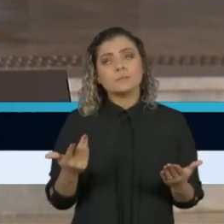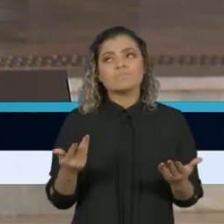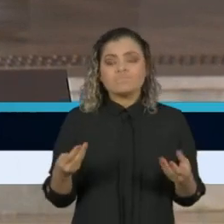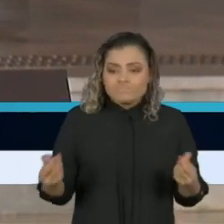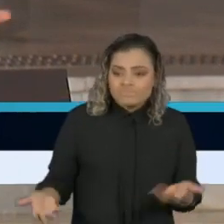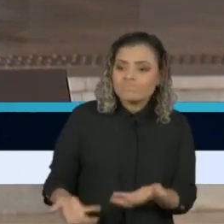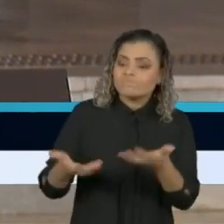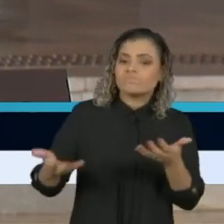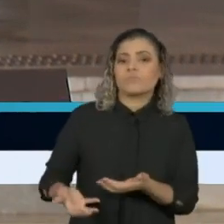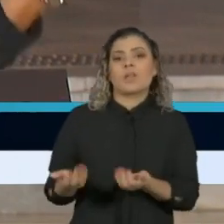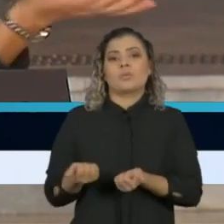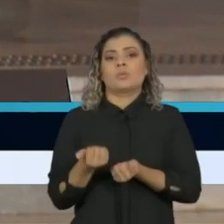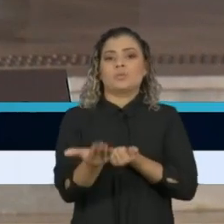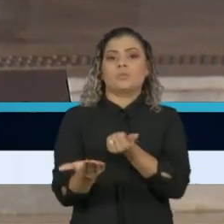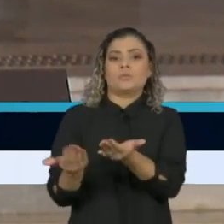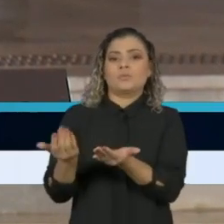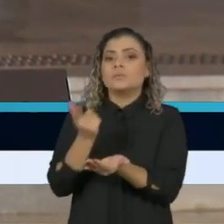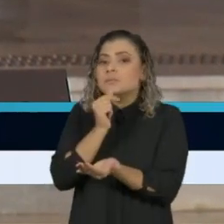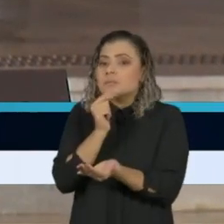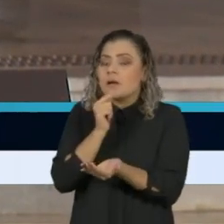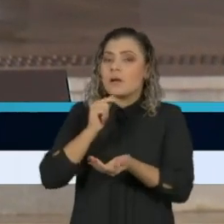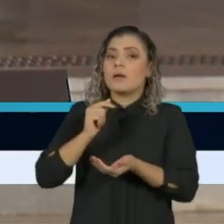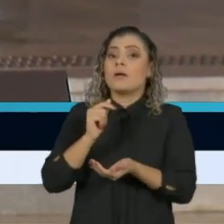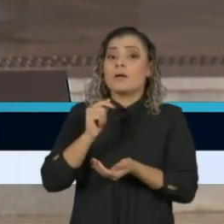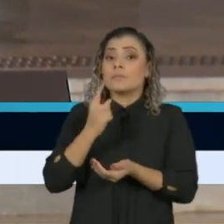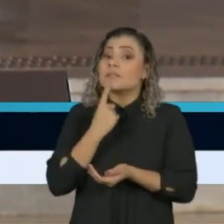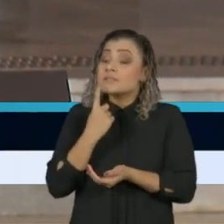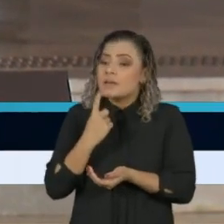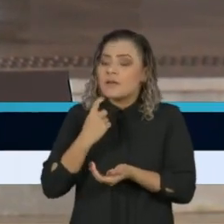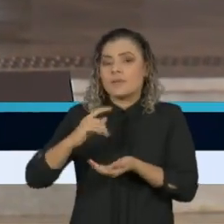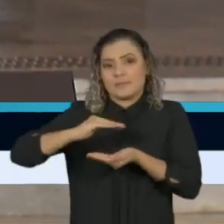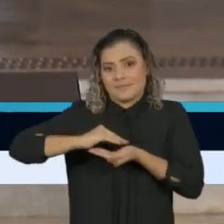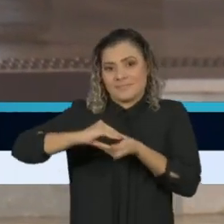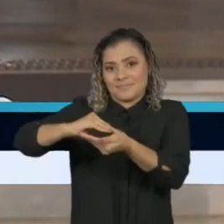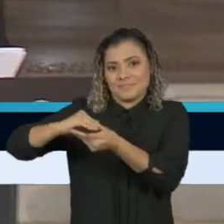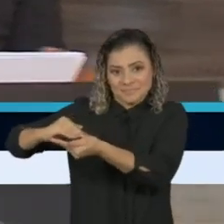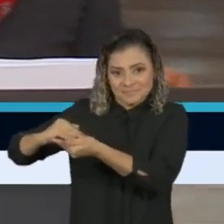né, de doadores de sangue para essa situação que iremos enfrentar.